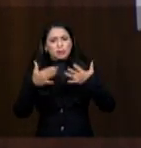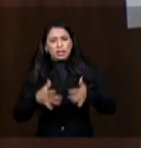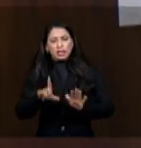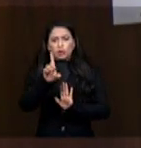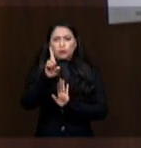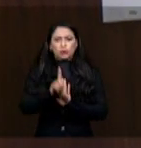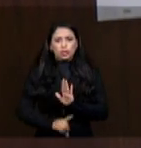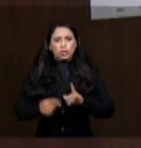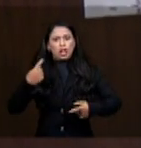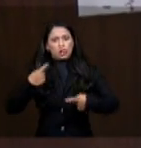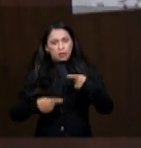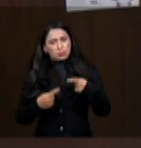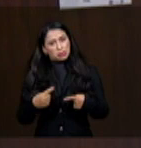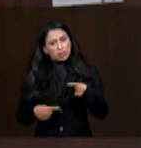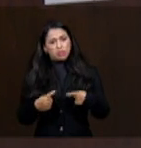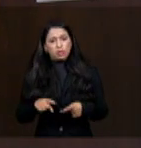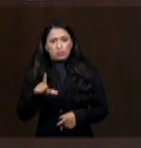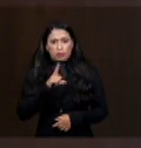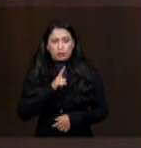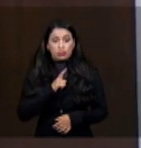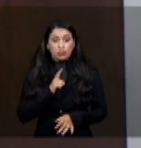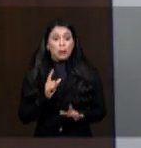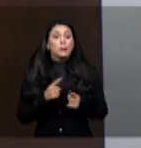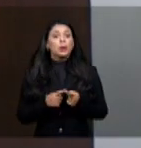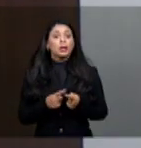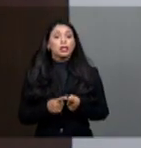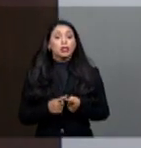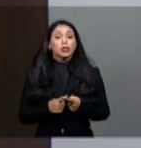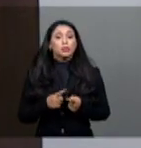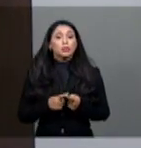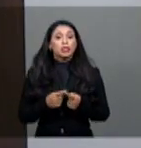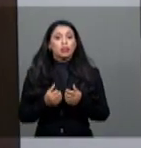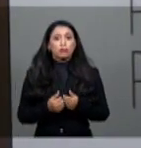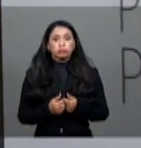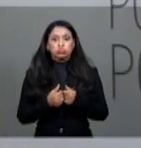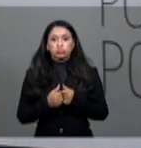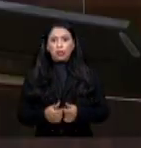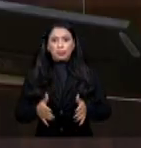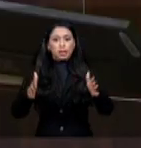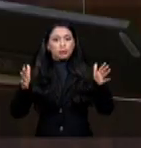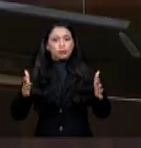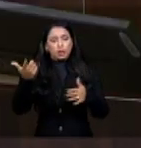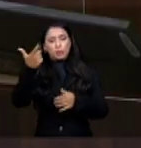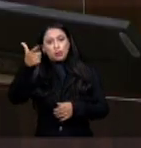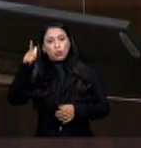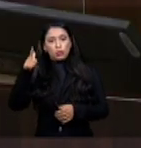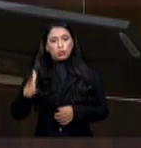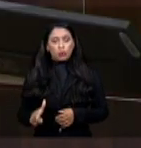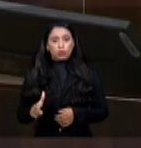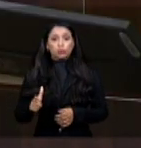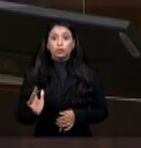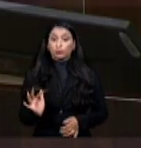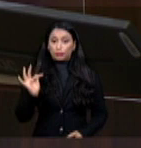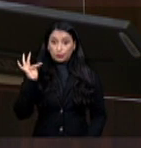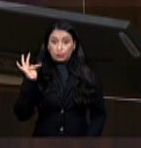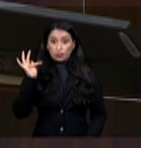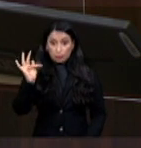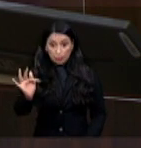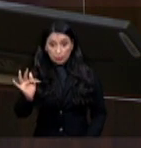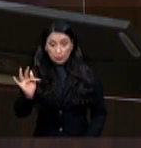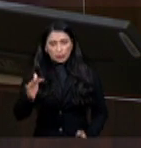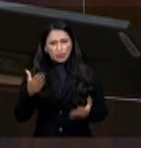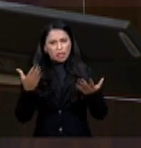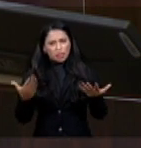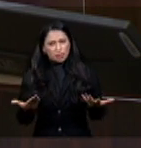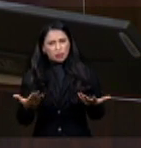o direito à política possa lhe atribuir né porque porque ela constitui uma abertura para o outro que está justo no porvir segundo